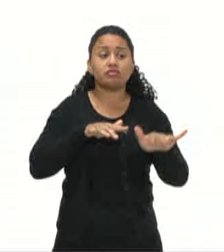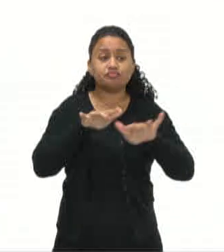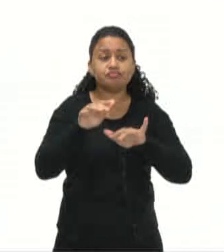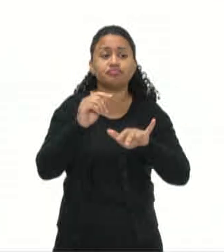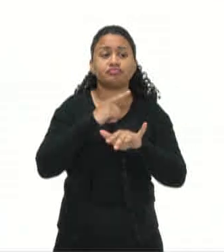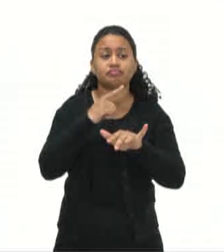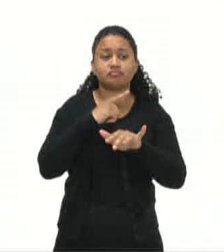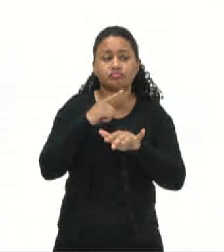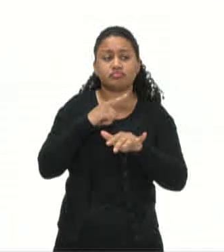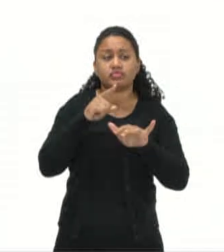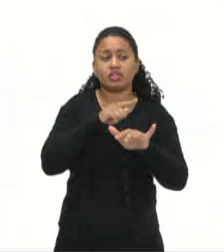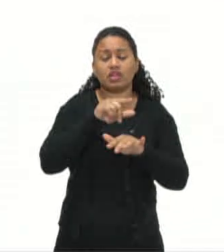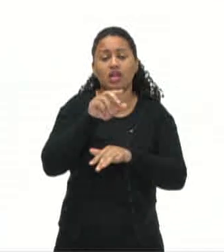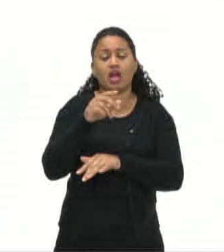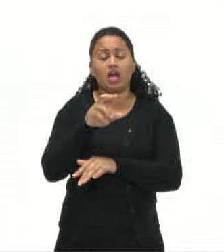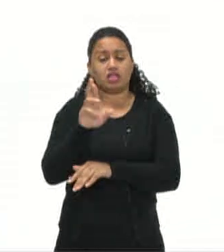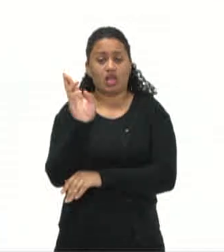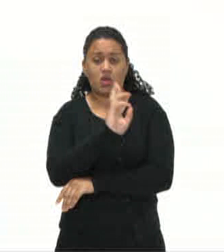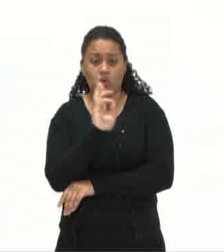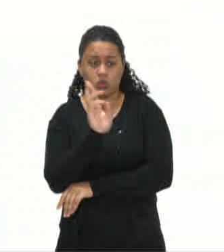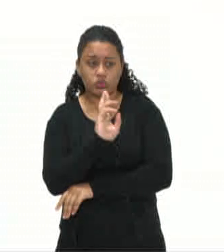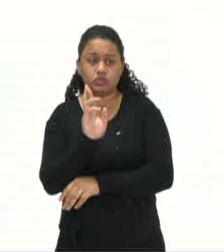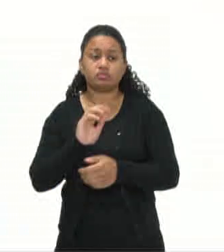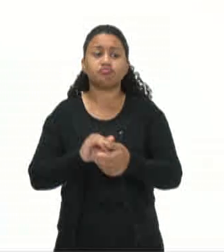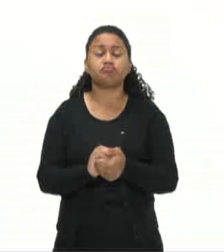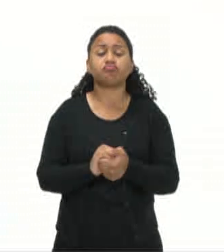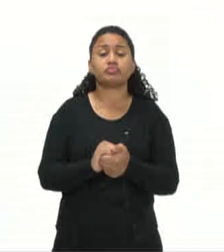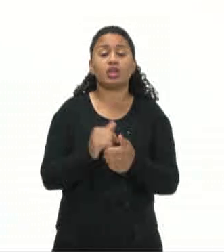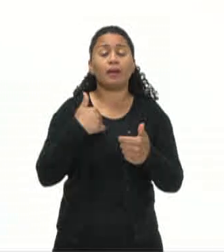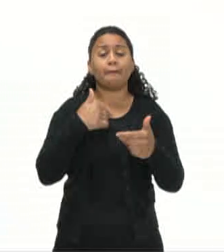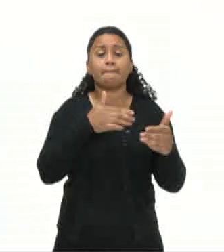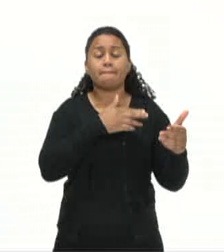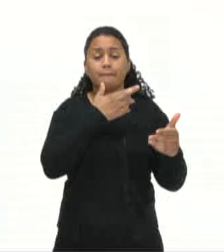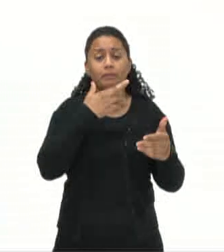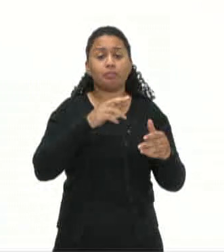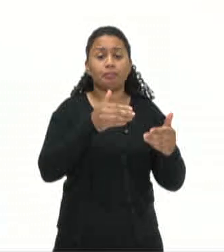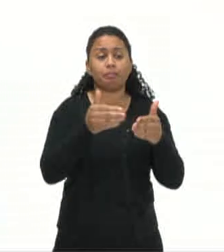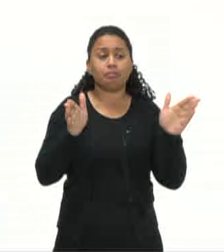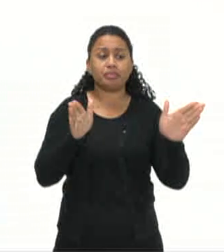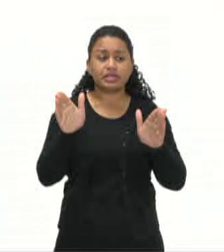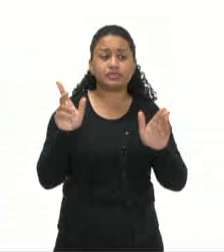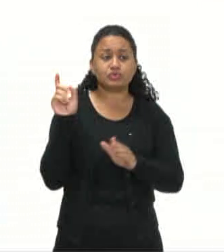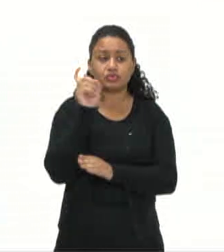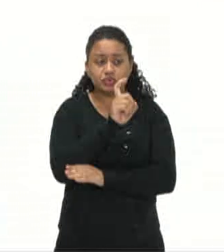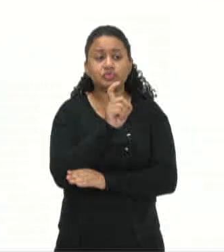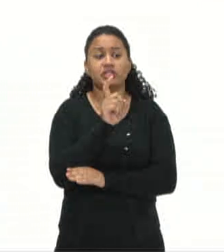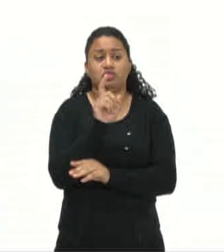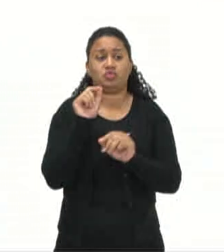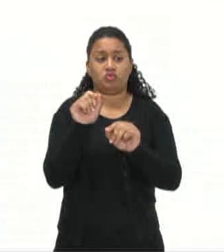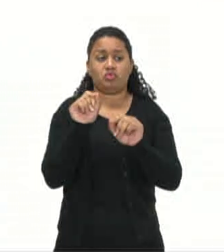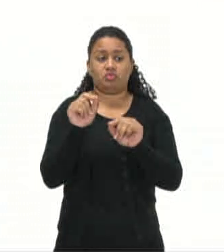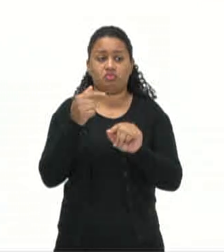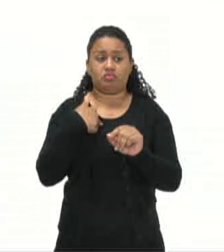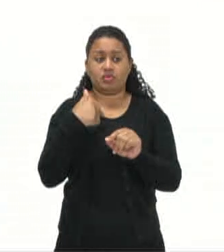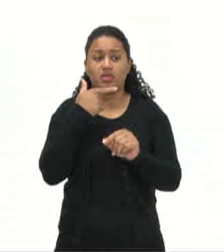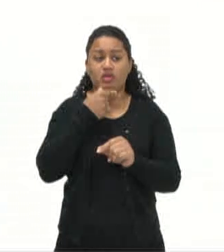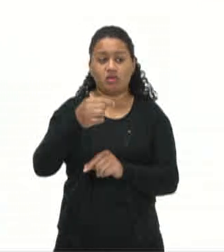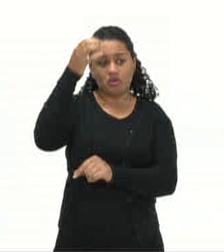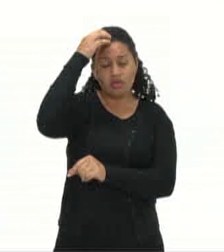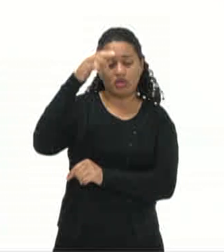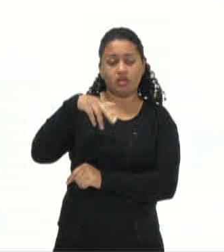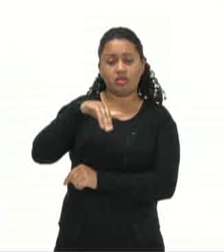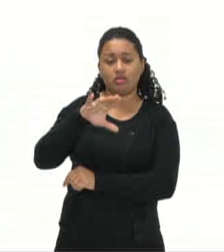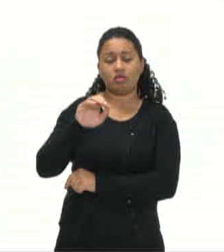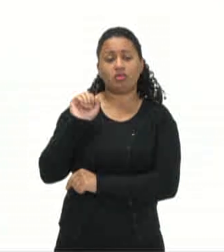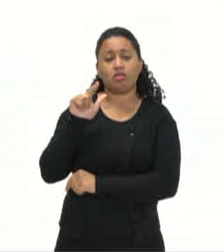Moscou, Rússia, em 1866, um período conturbado, principalmente durante o reinado do czar Nicolau II. Criado pelo pai na cidade de Odessa e